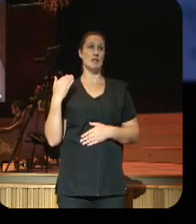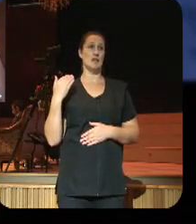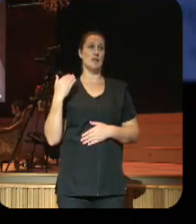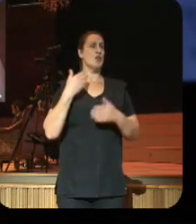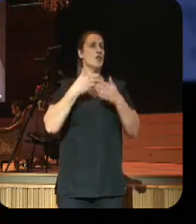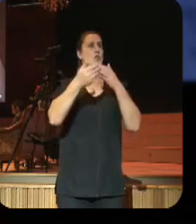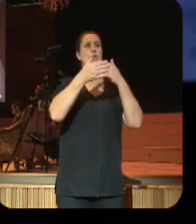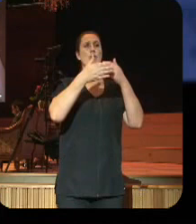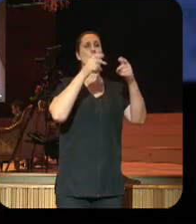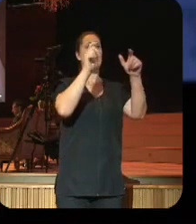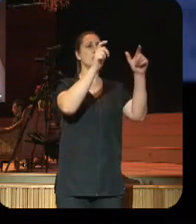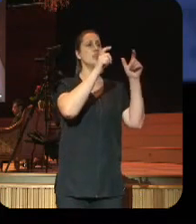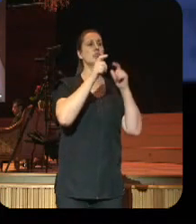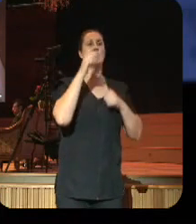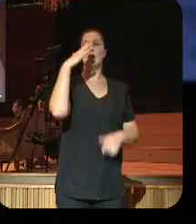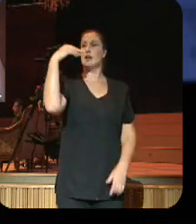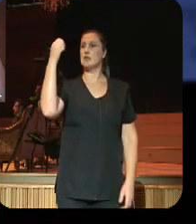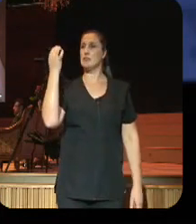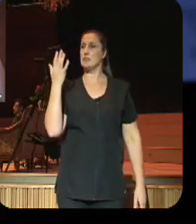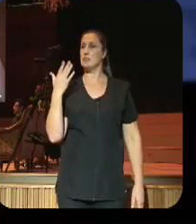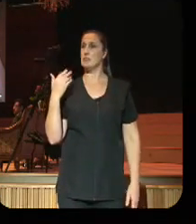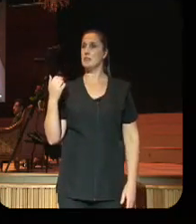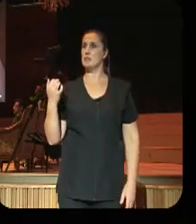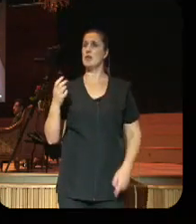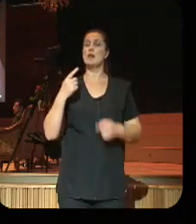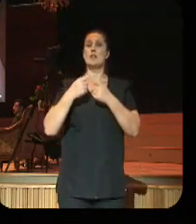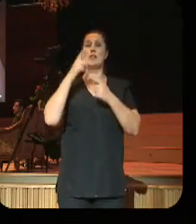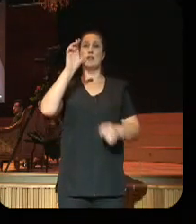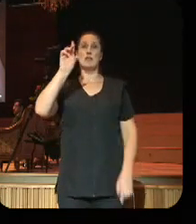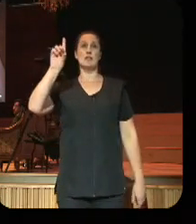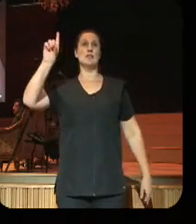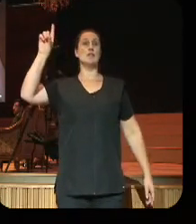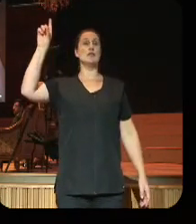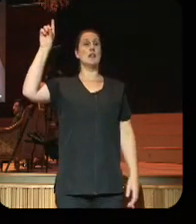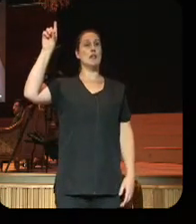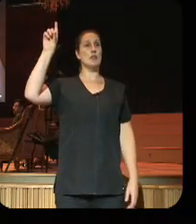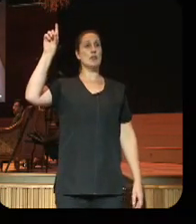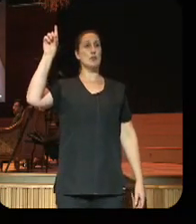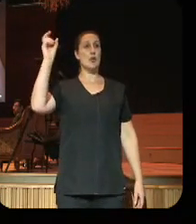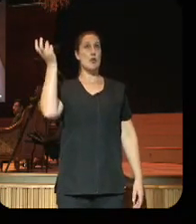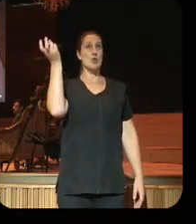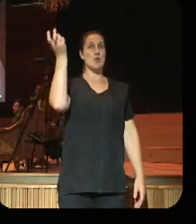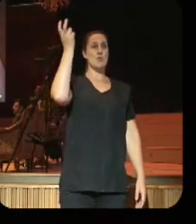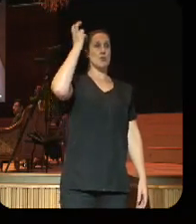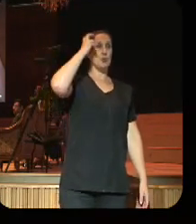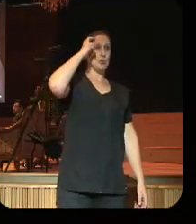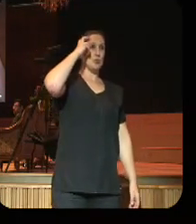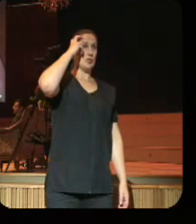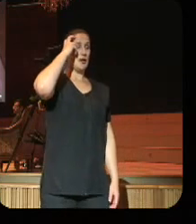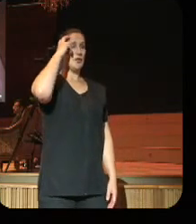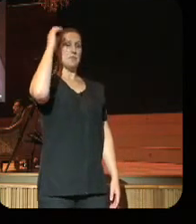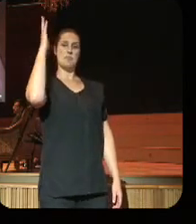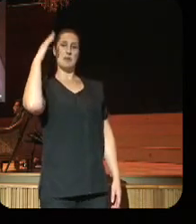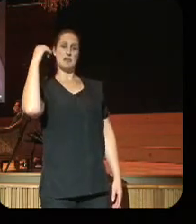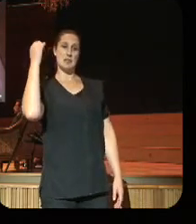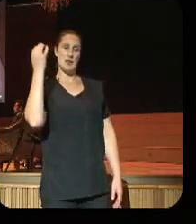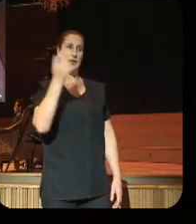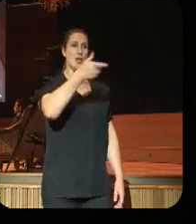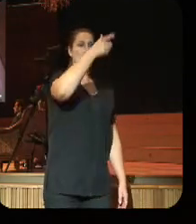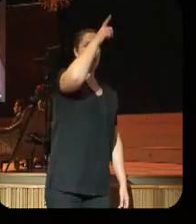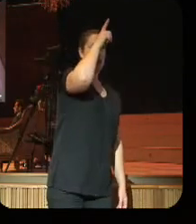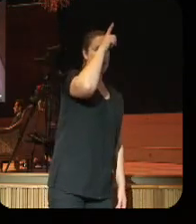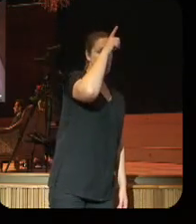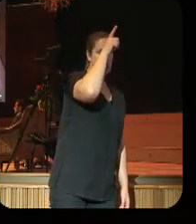lugar do Brasil, porque Deus deixou em cada cultura, na cultura brasileira, na cultura alemã,